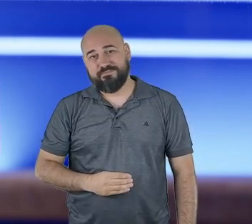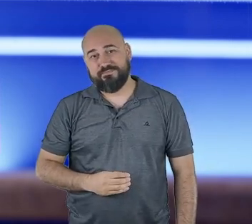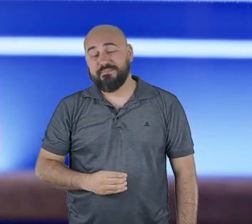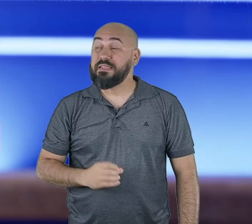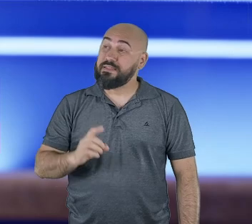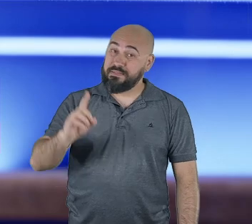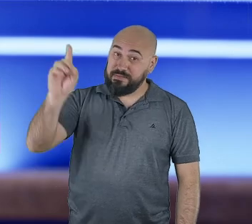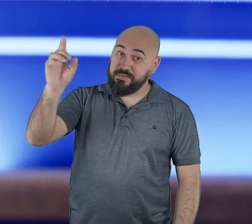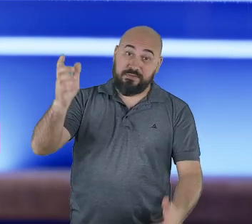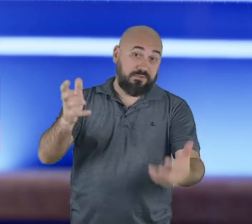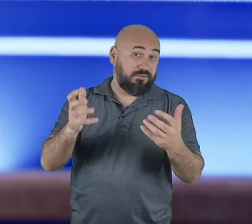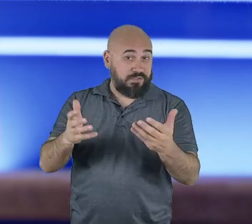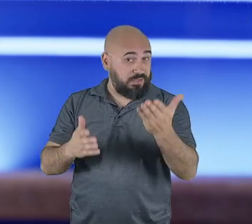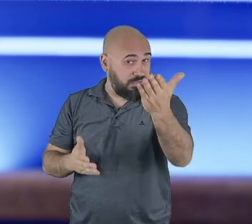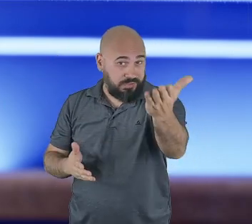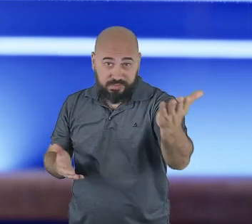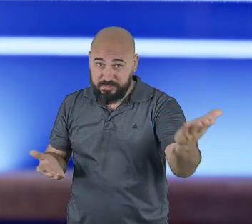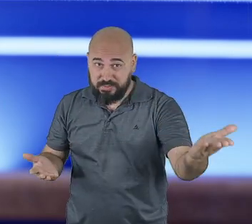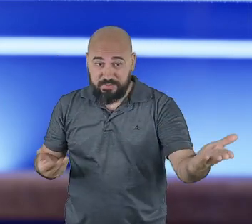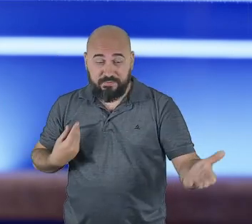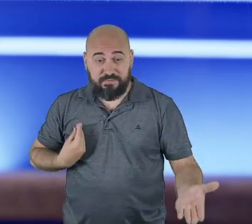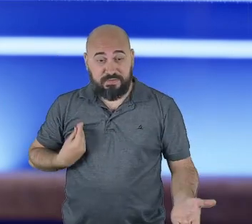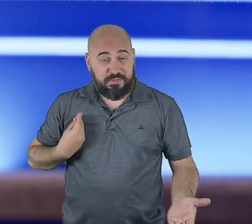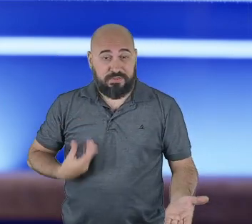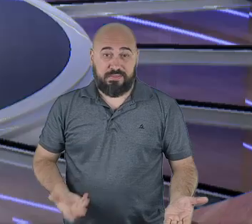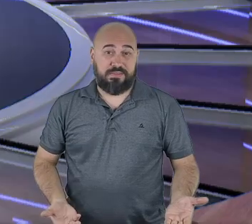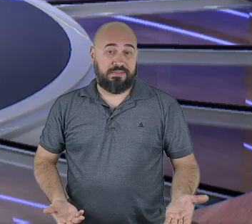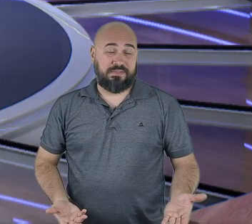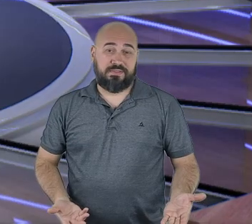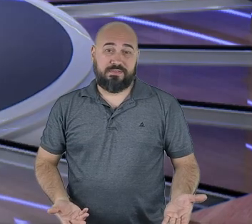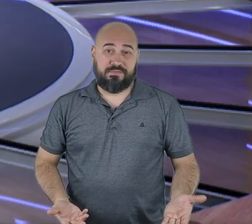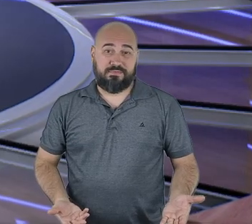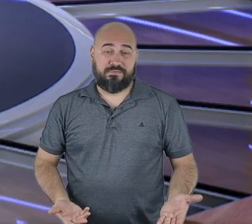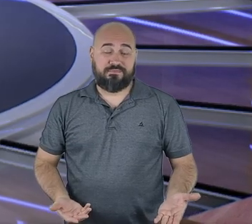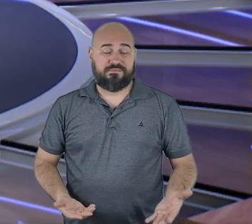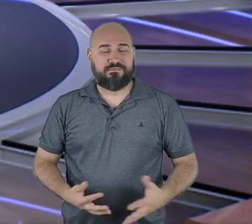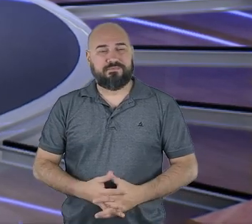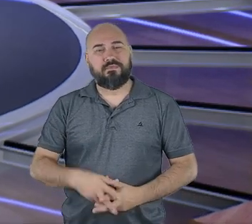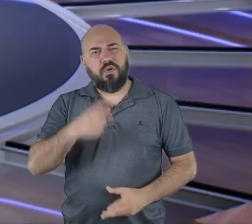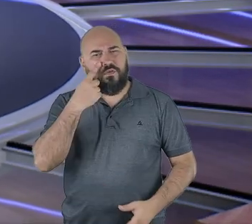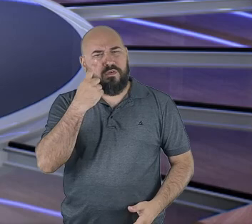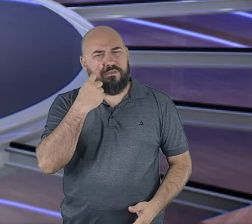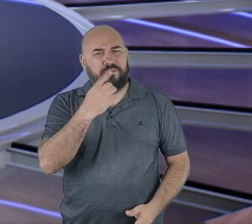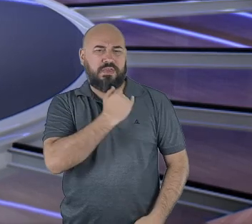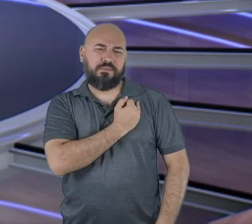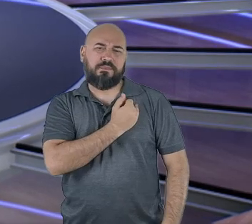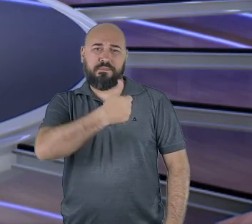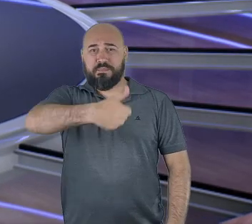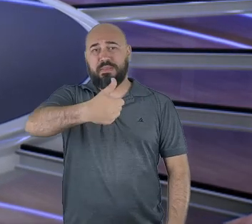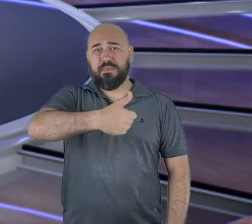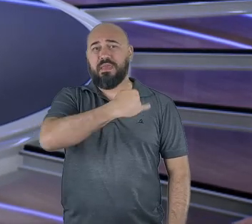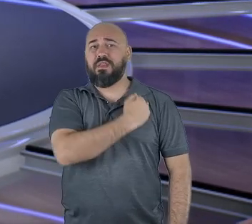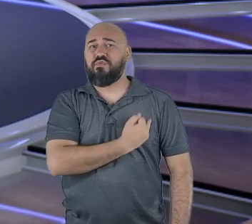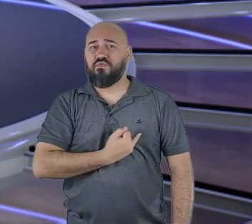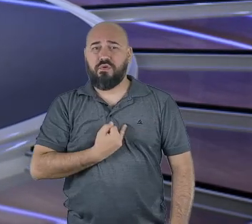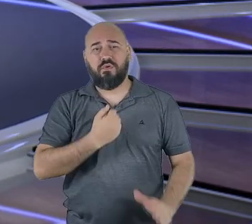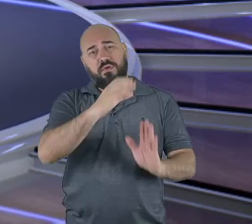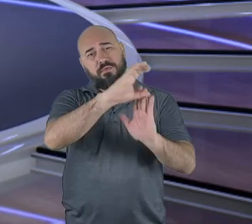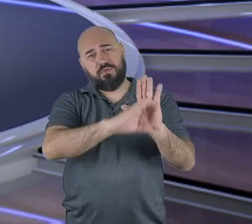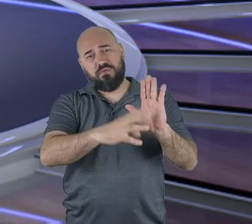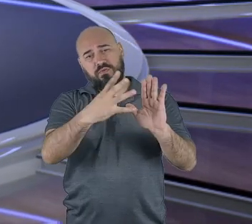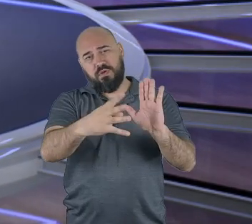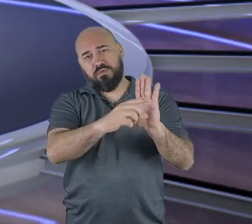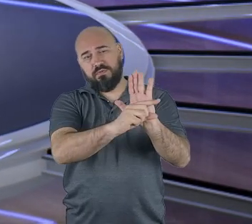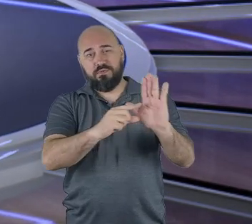quer. É isso que Deus tem para a sua vida. Veja comigo o texto de 1 João, capítulo 4, versículo